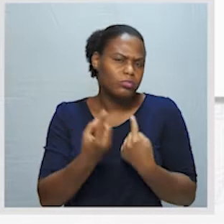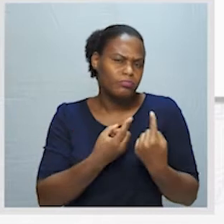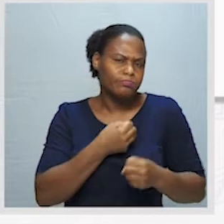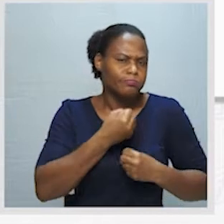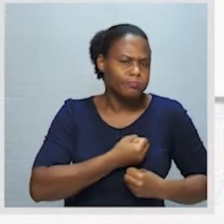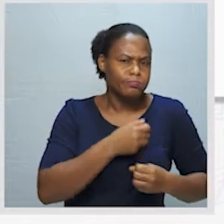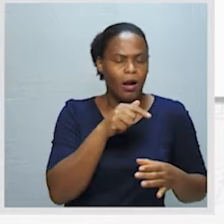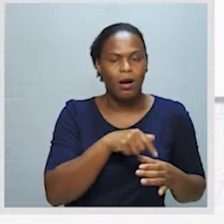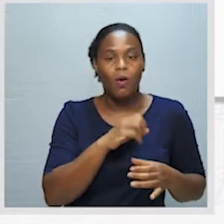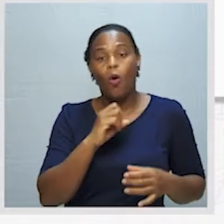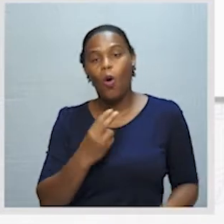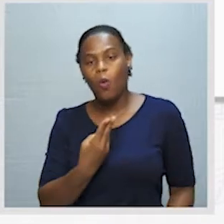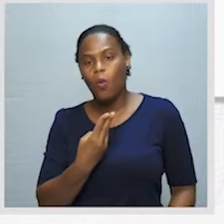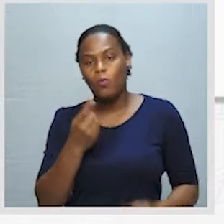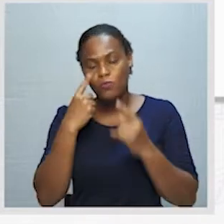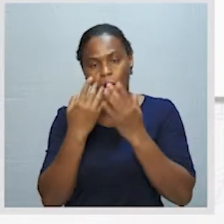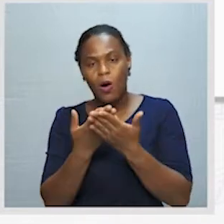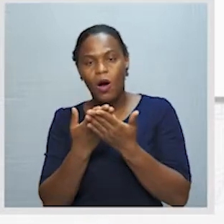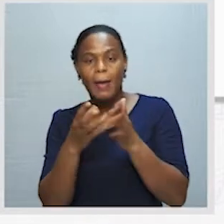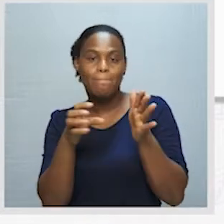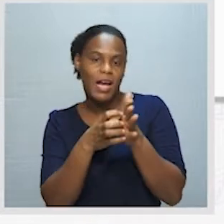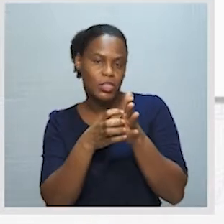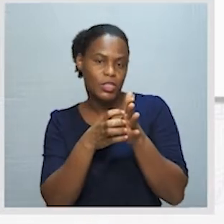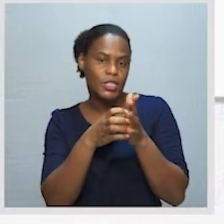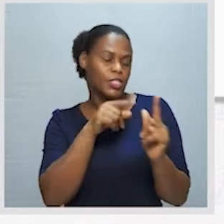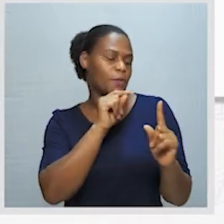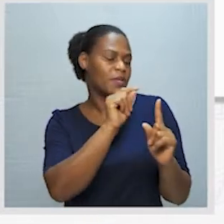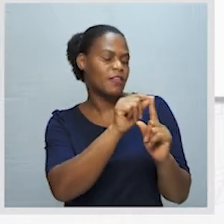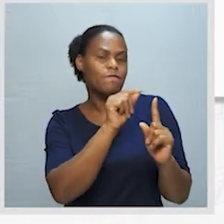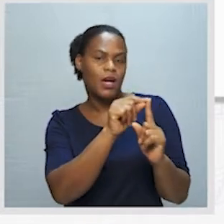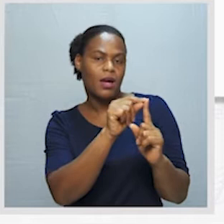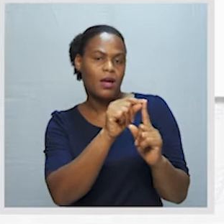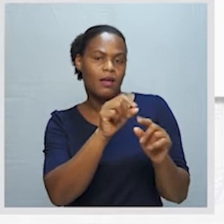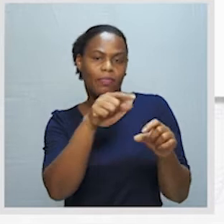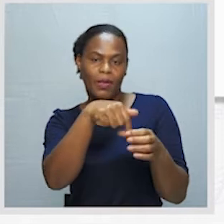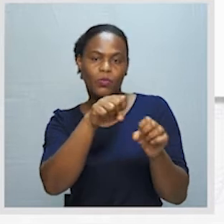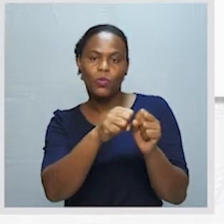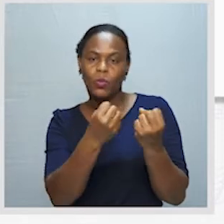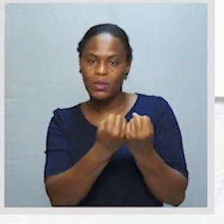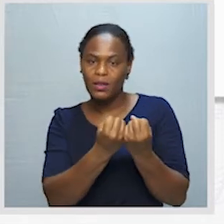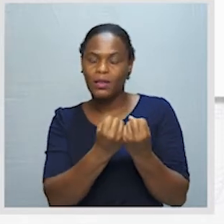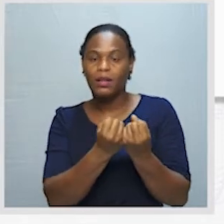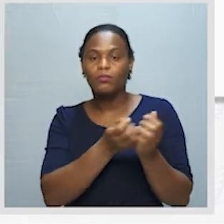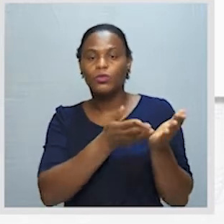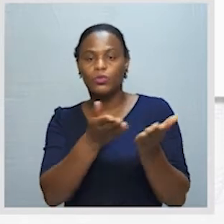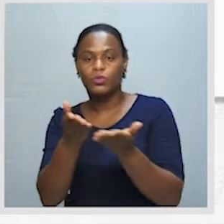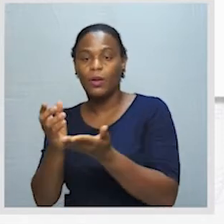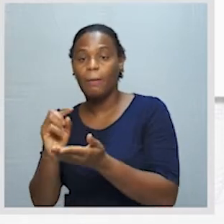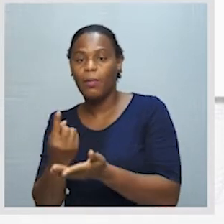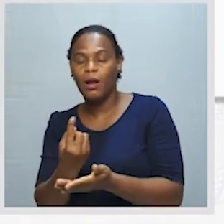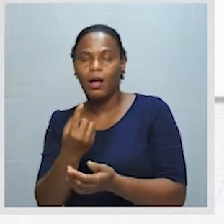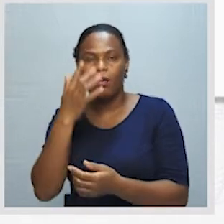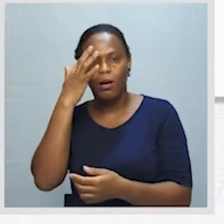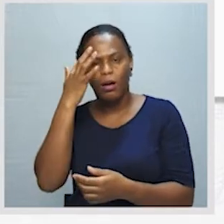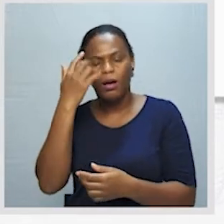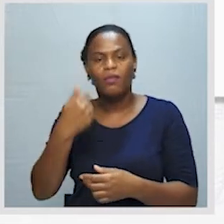uma posição ou apresentar uma imagem específica de uma sociedade, contribuindo para